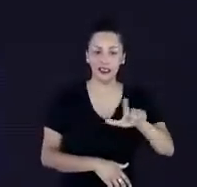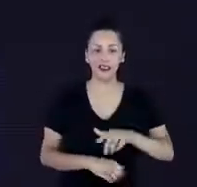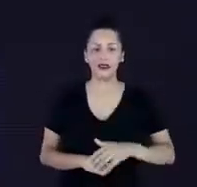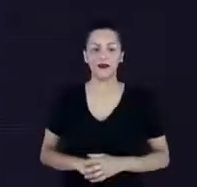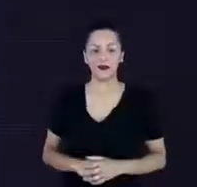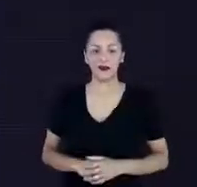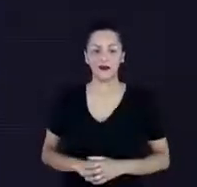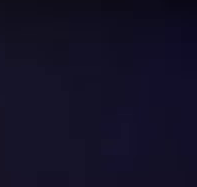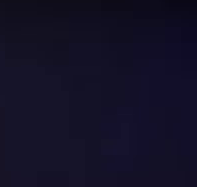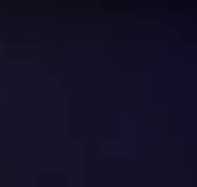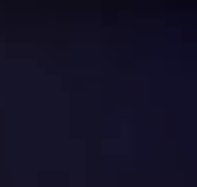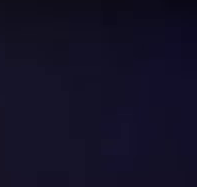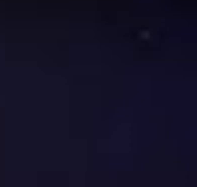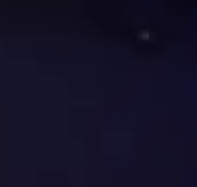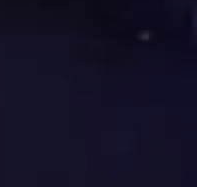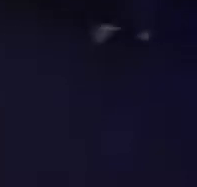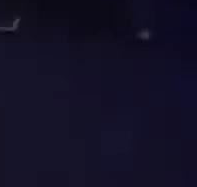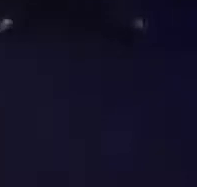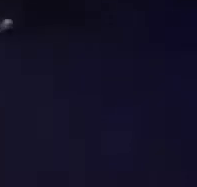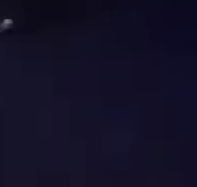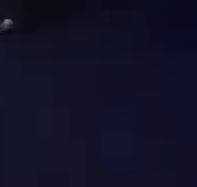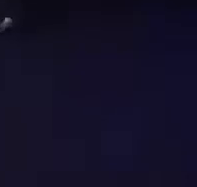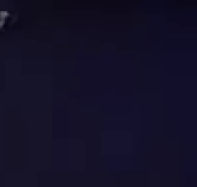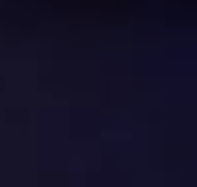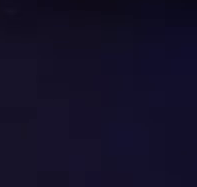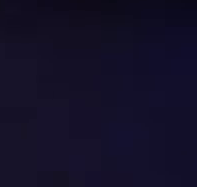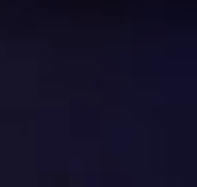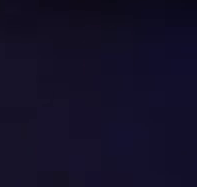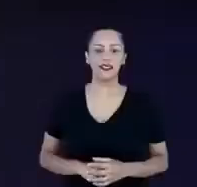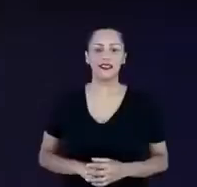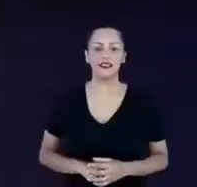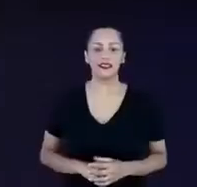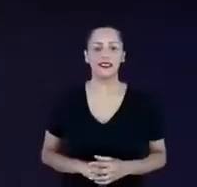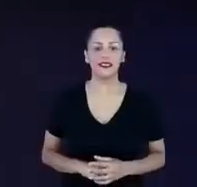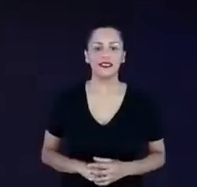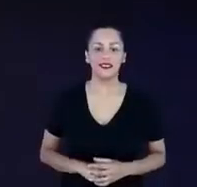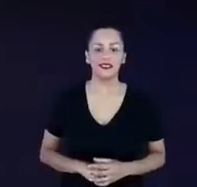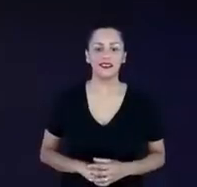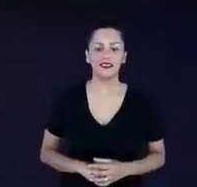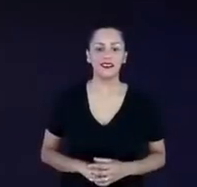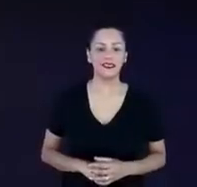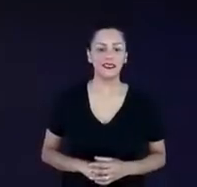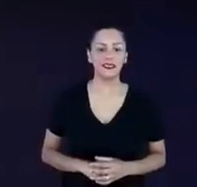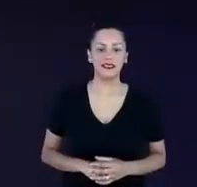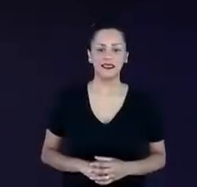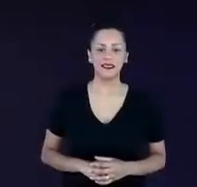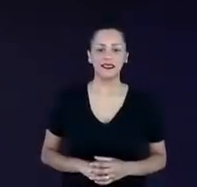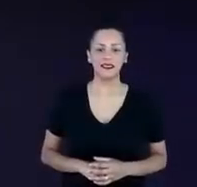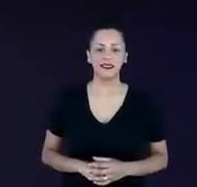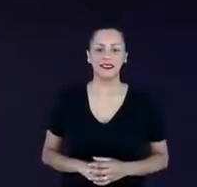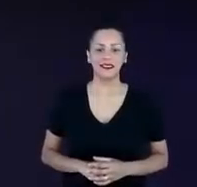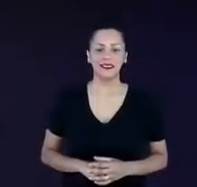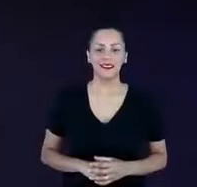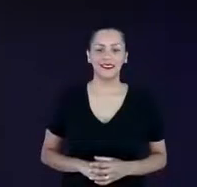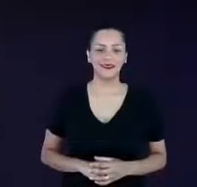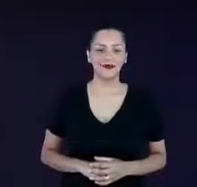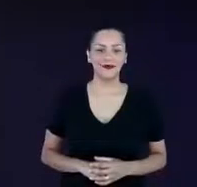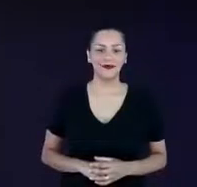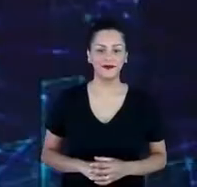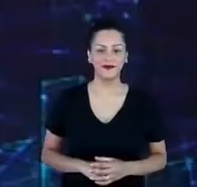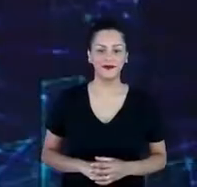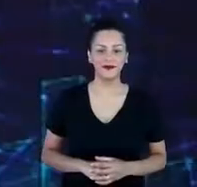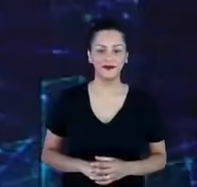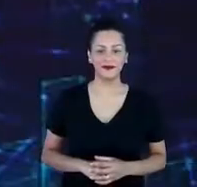seja bem-vindo André o placar luz ligado muito bom dia bom dia a todos